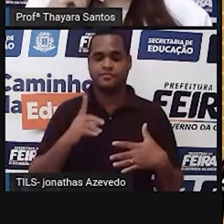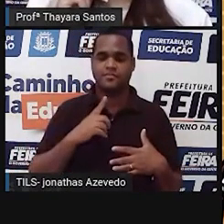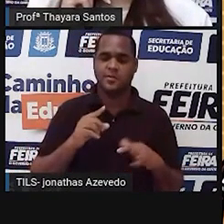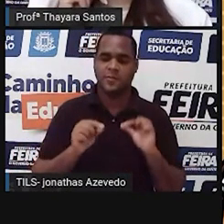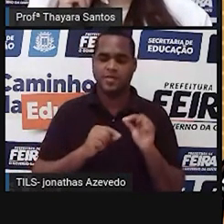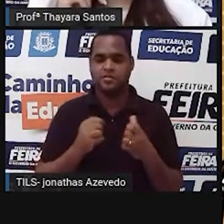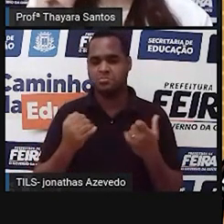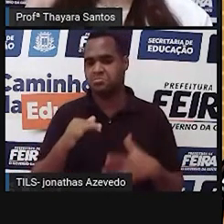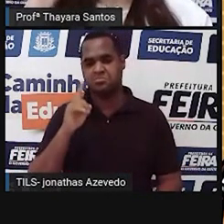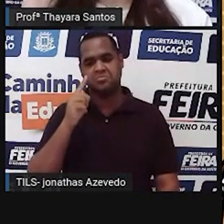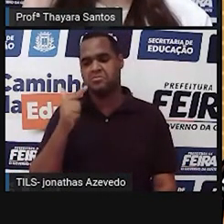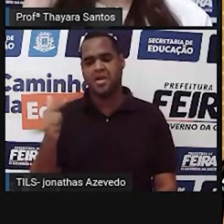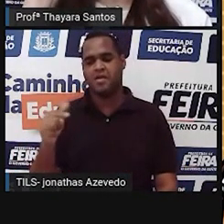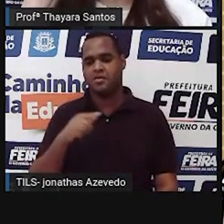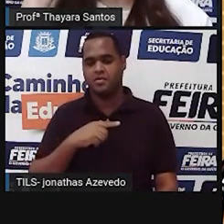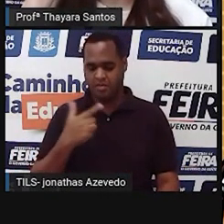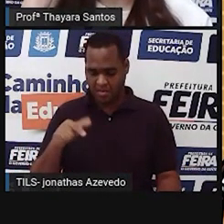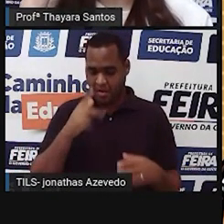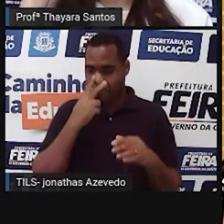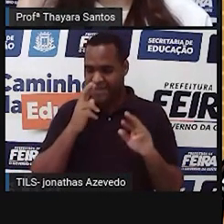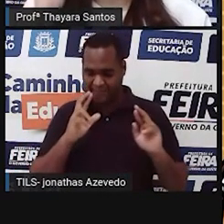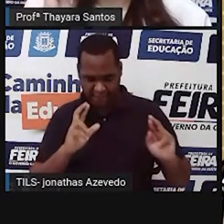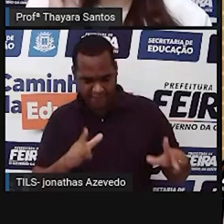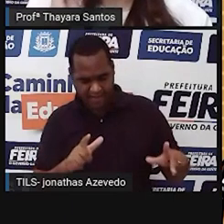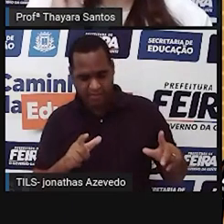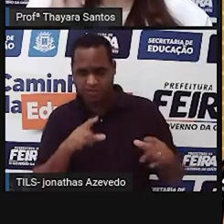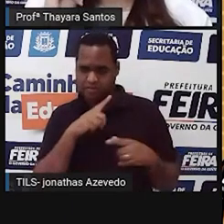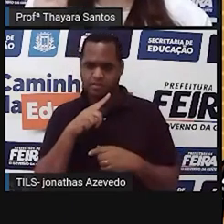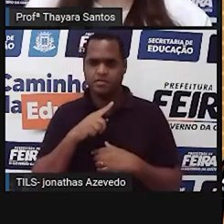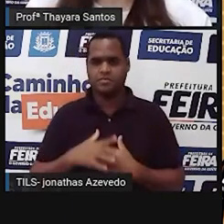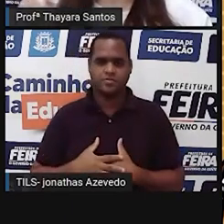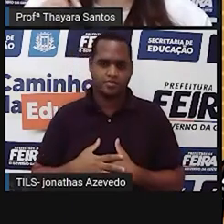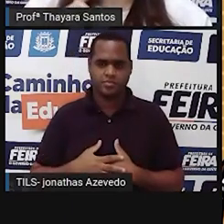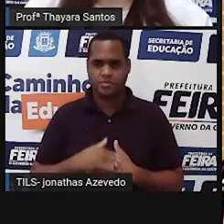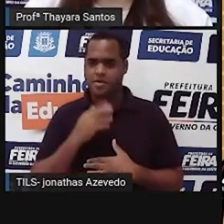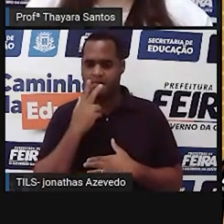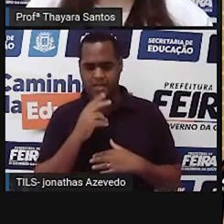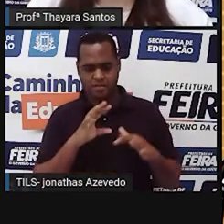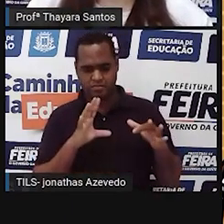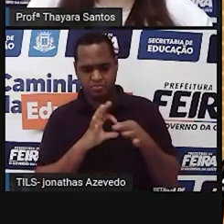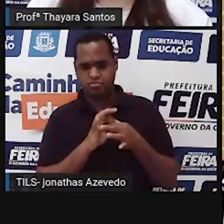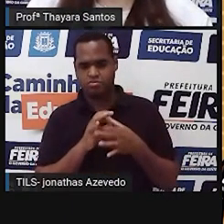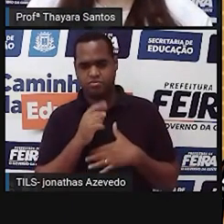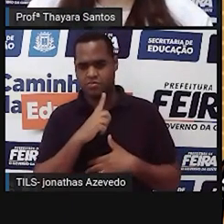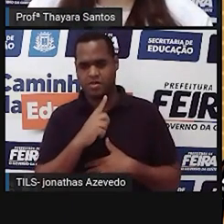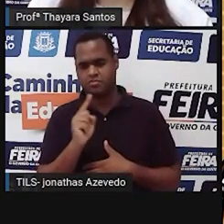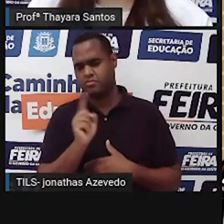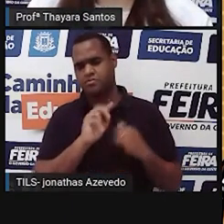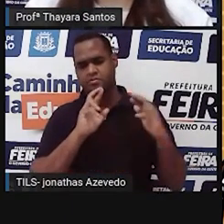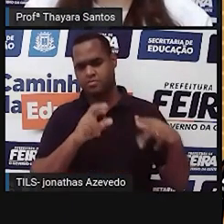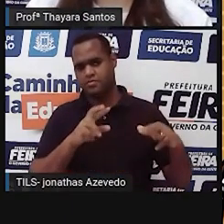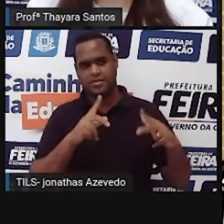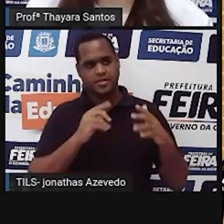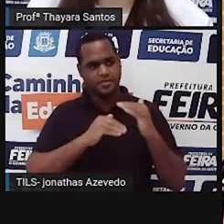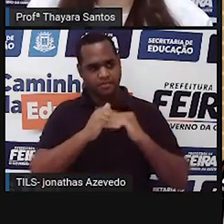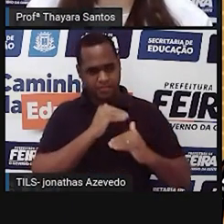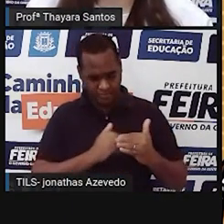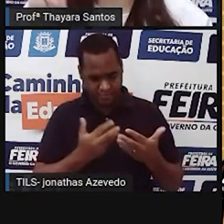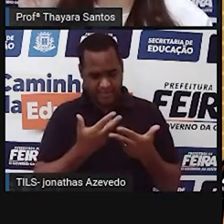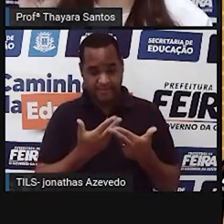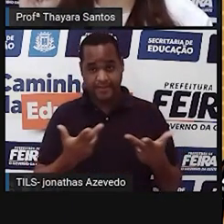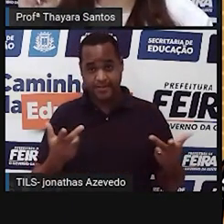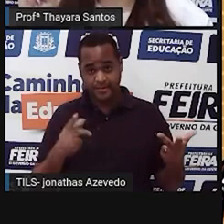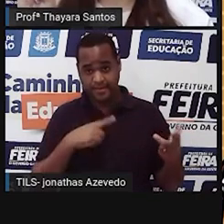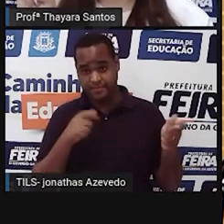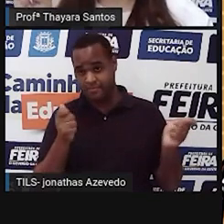não teria essa característica, meu lóbulo seria separado, eu não ia ter o lóbulo preso. Então, essa característica recessiva é porque para ela se manifestar